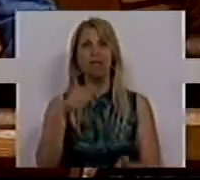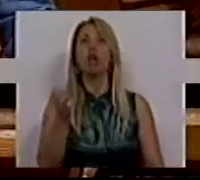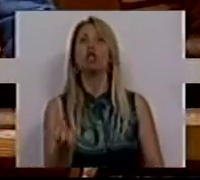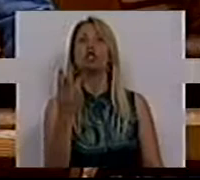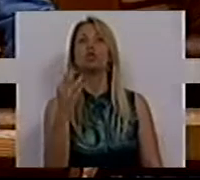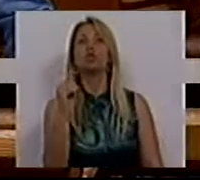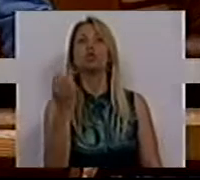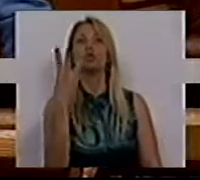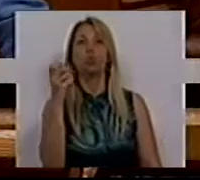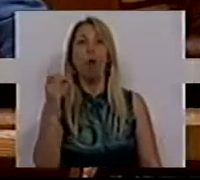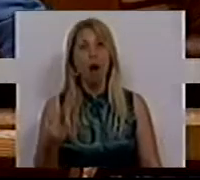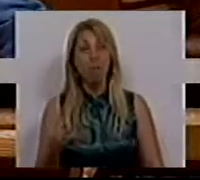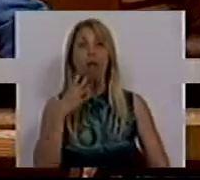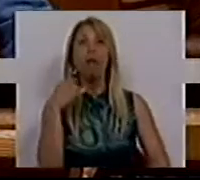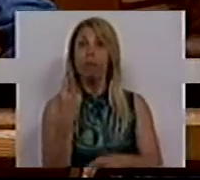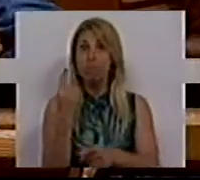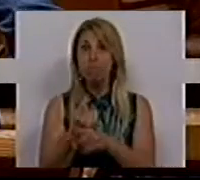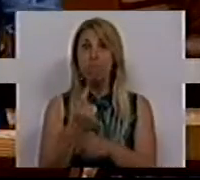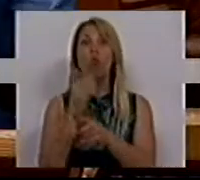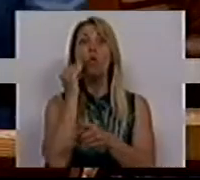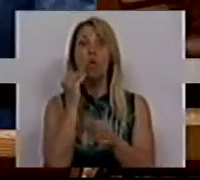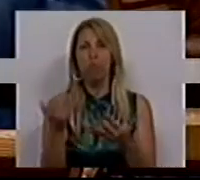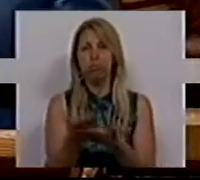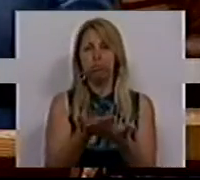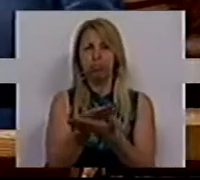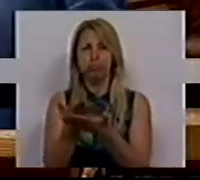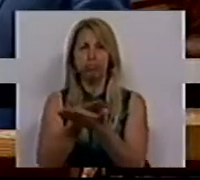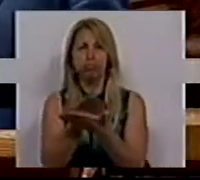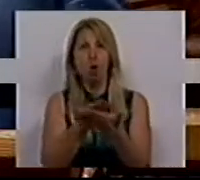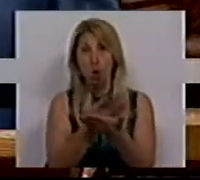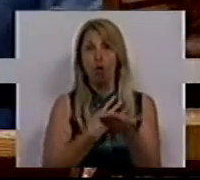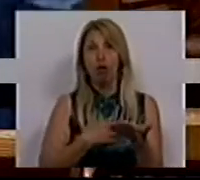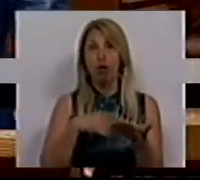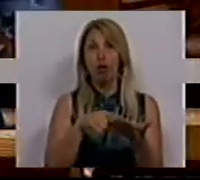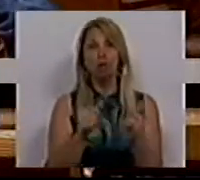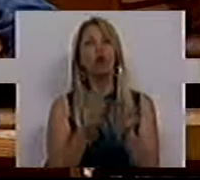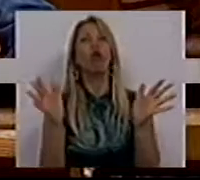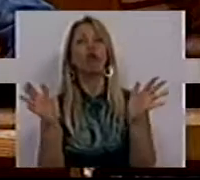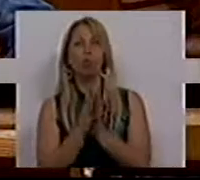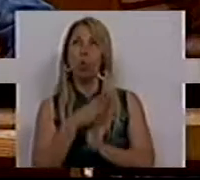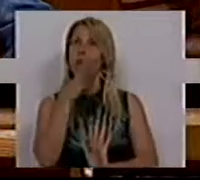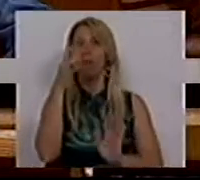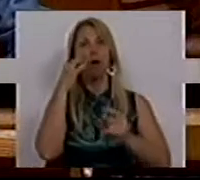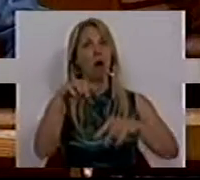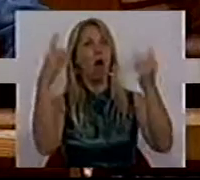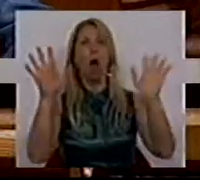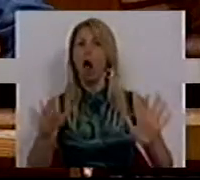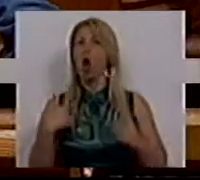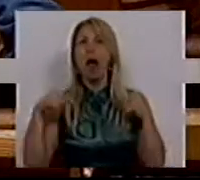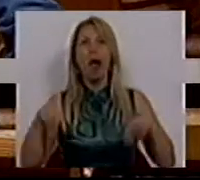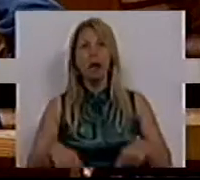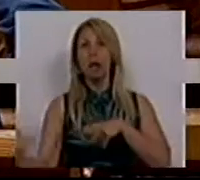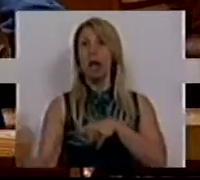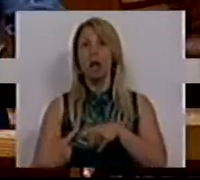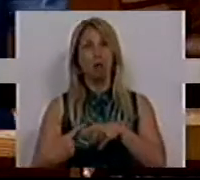até em montado gostaram de negociar tudo com a panaceia de que estavam cá a defender o interesse do país,